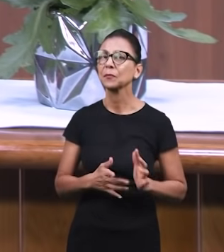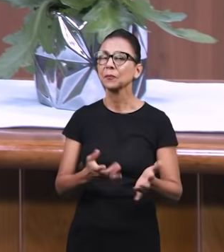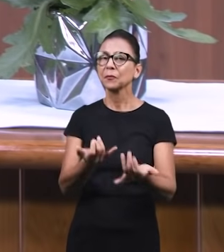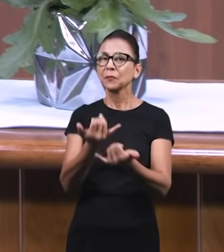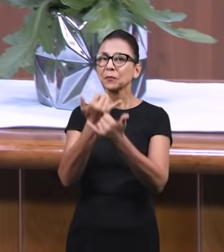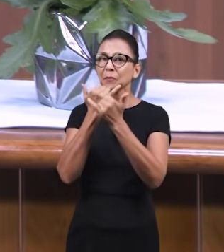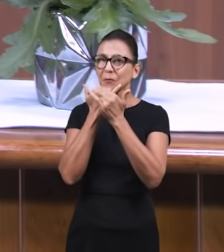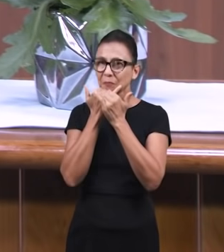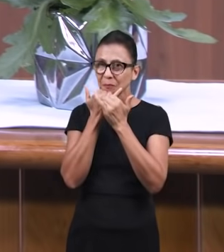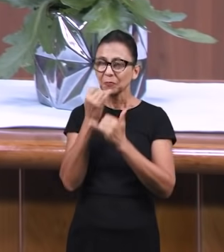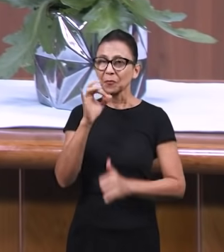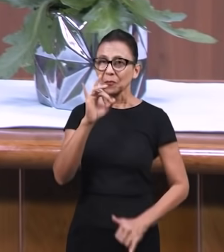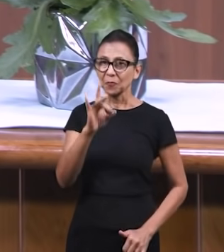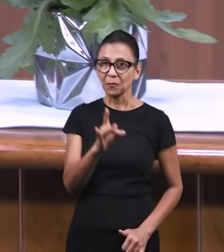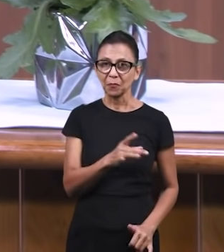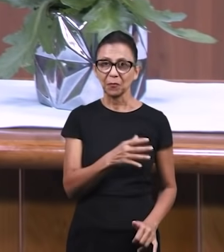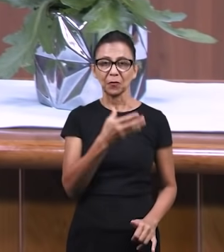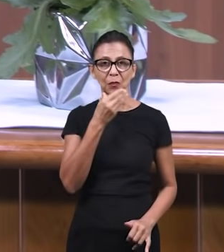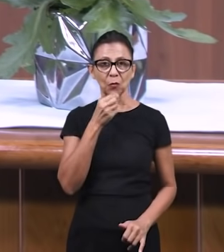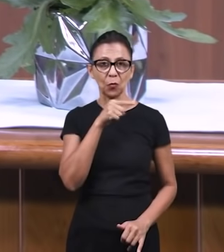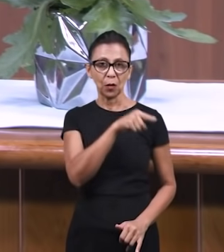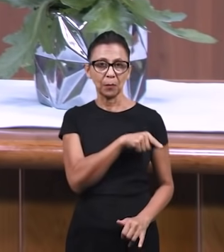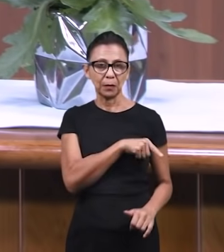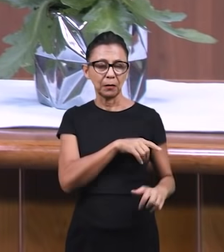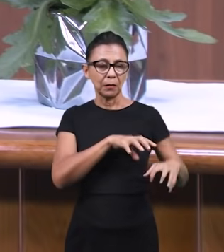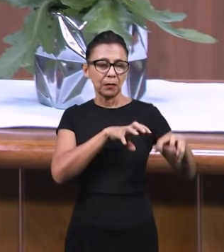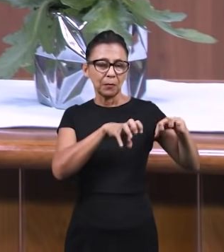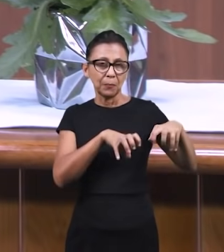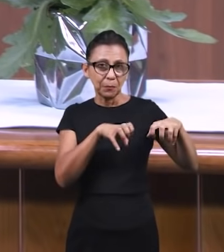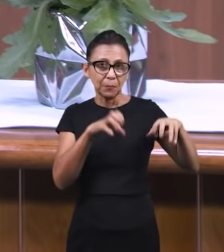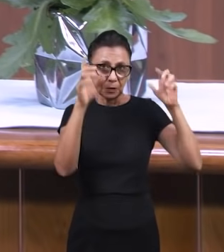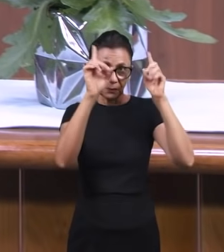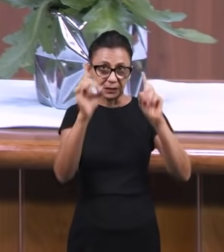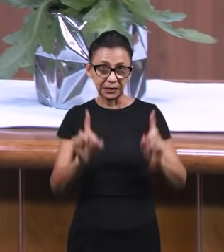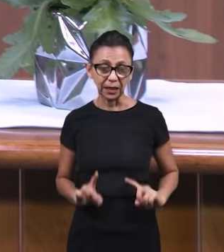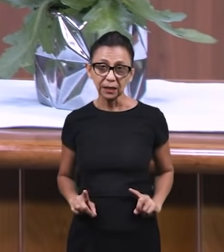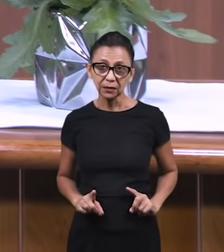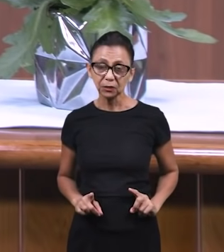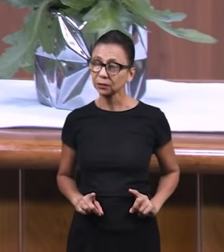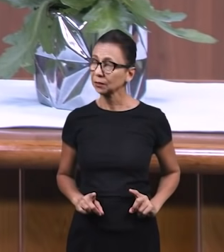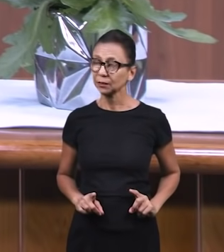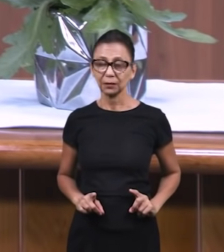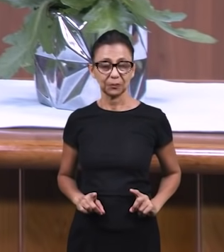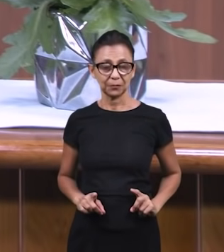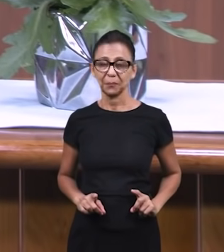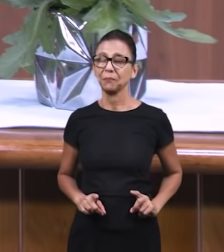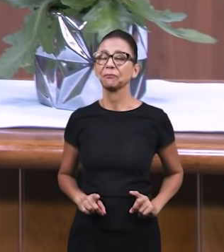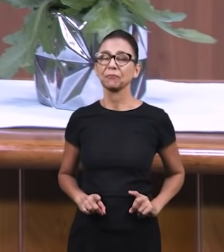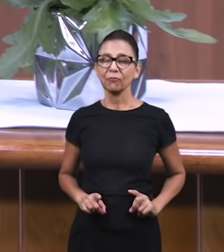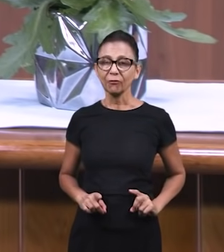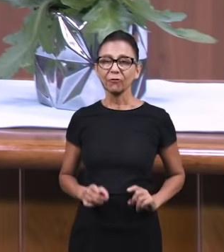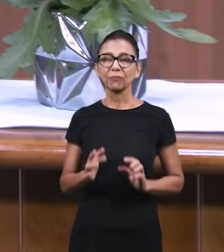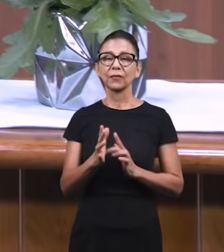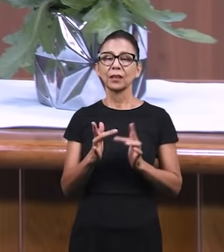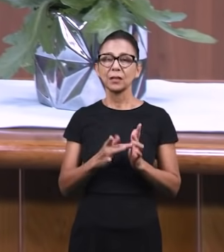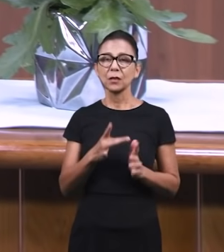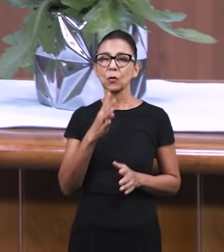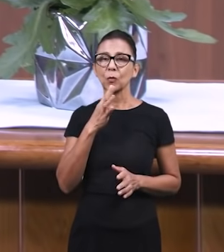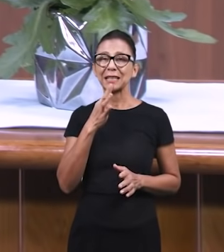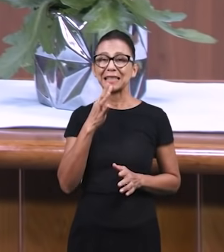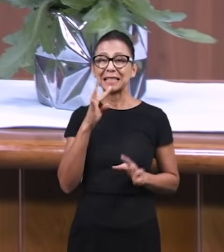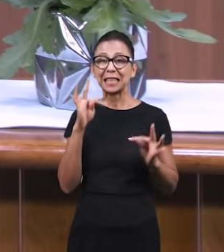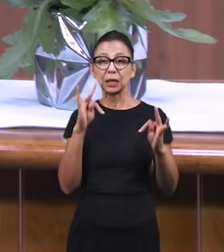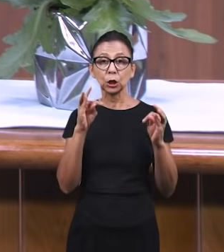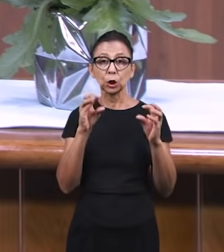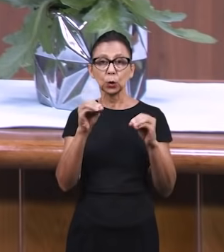da multidão que está ali sedenta de ouvi-lo. Jesus conhece o coração de todos que estavam ali, inclusive fariseus e escribas. Jesus é o único que